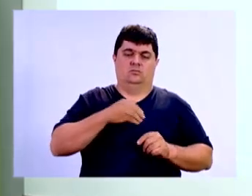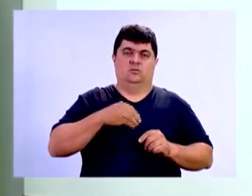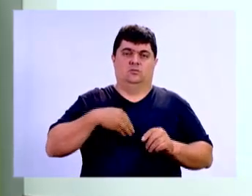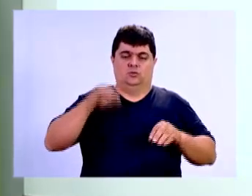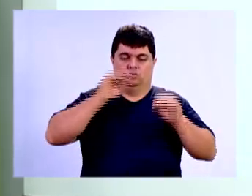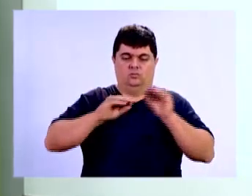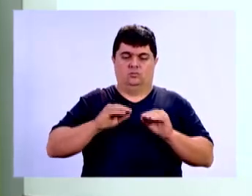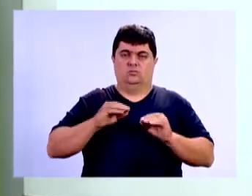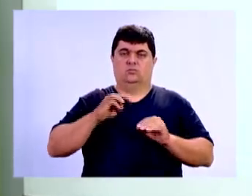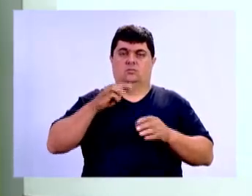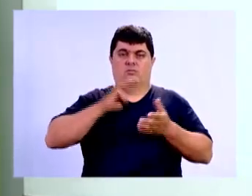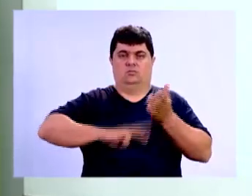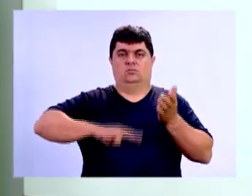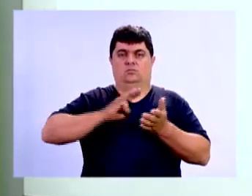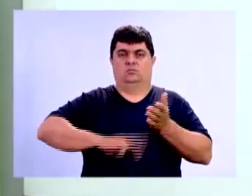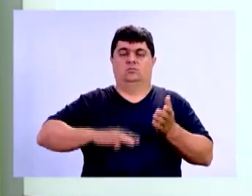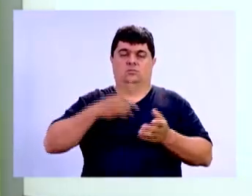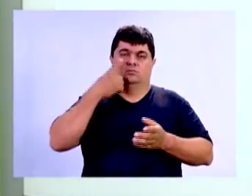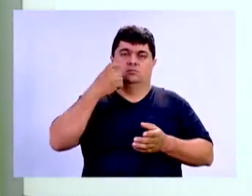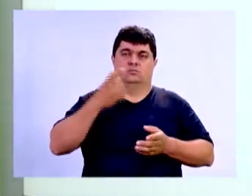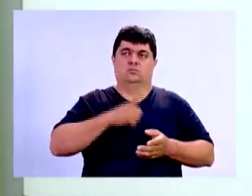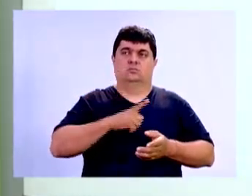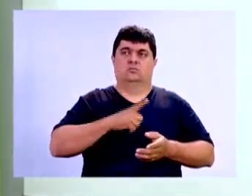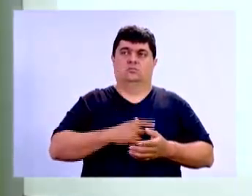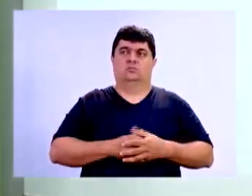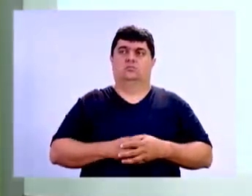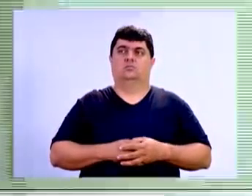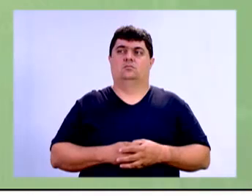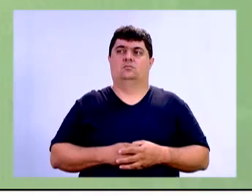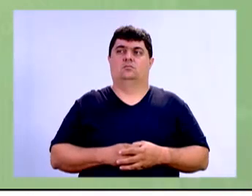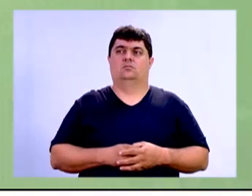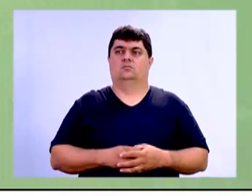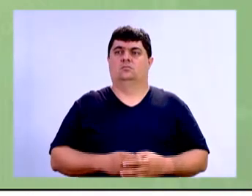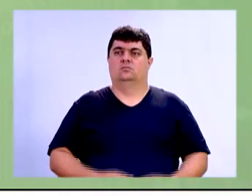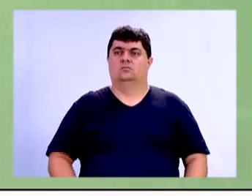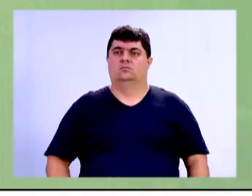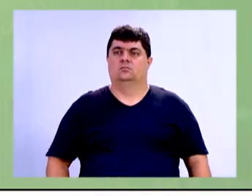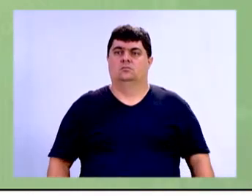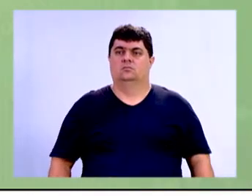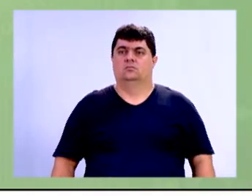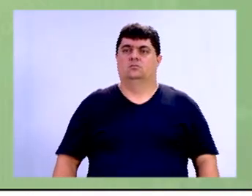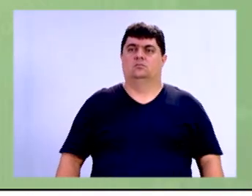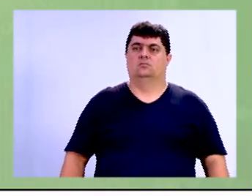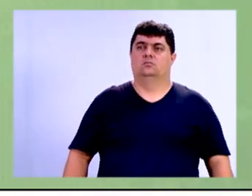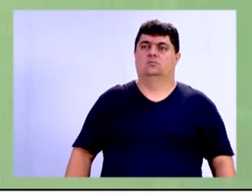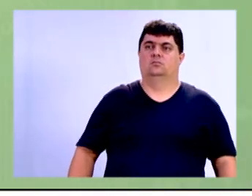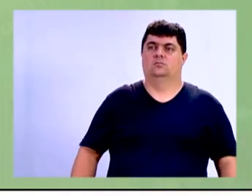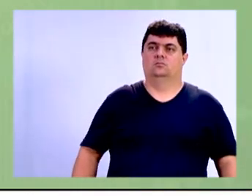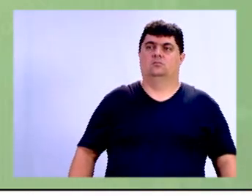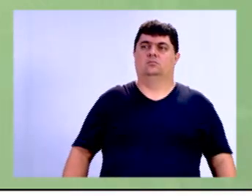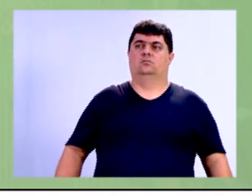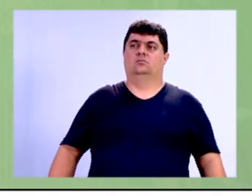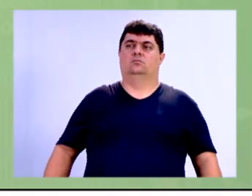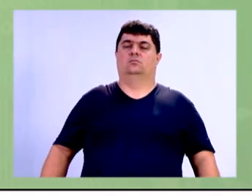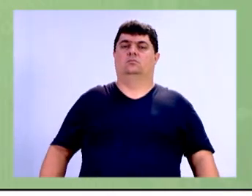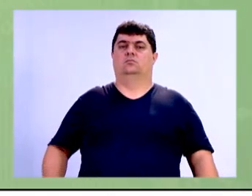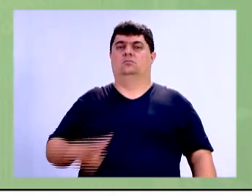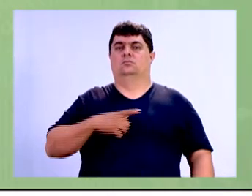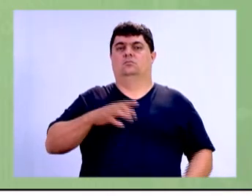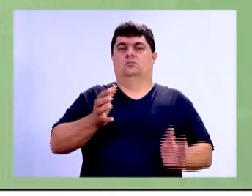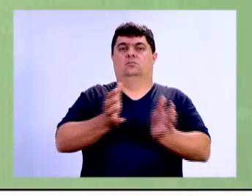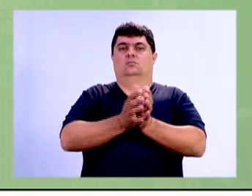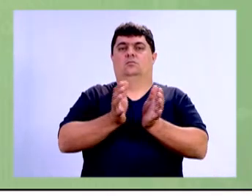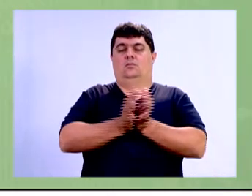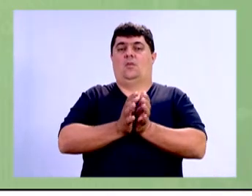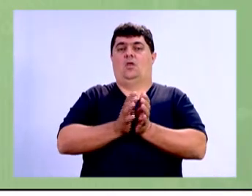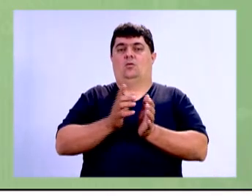método. Interessante, né? Bem interessante esse conceito. Bem, toda classe que possui pelo menos